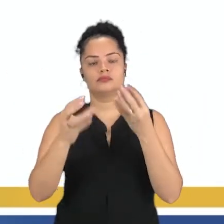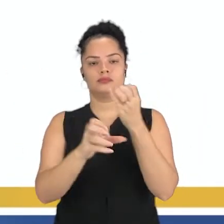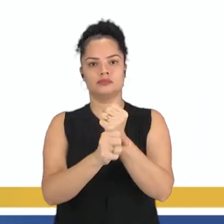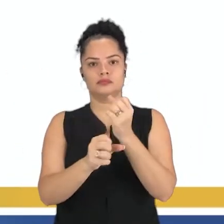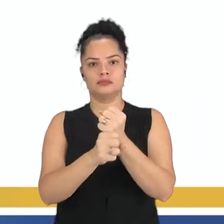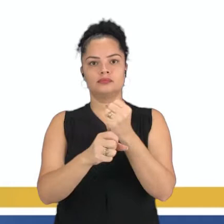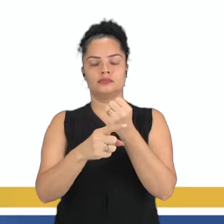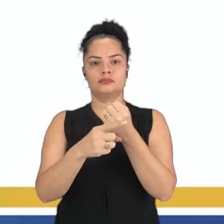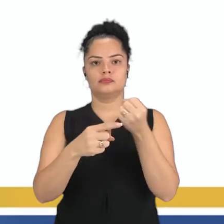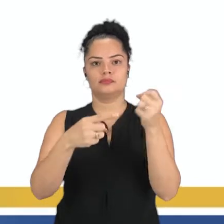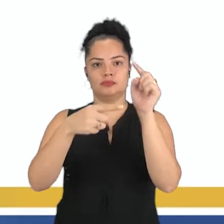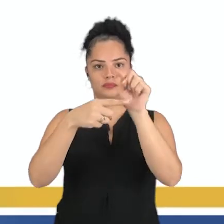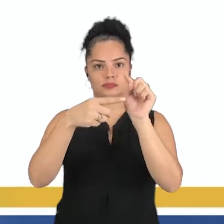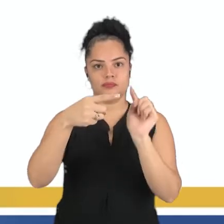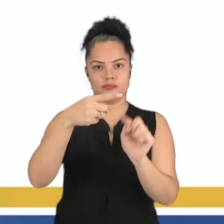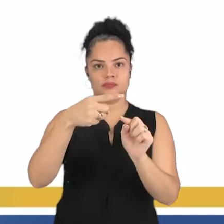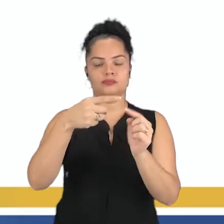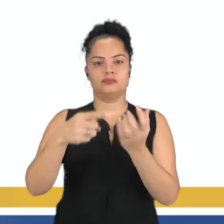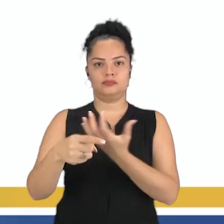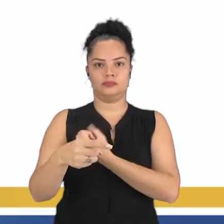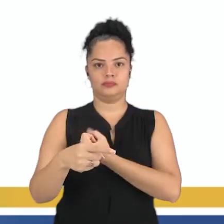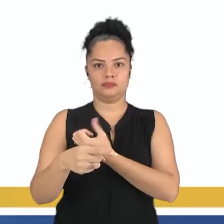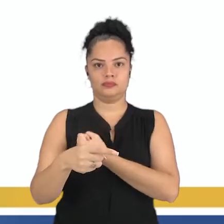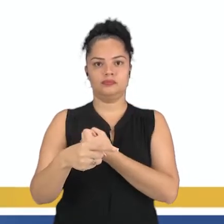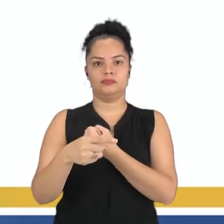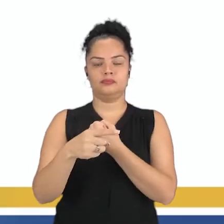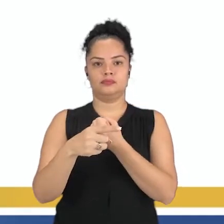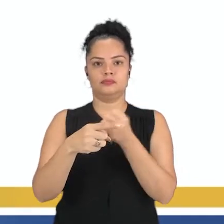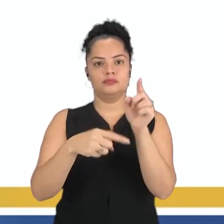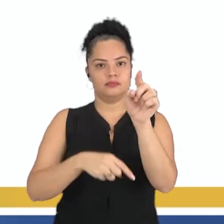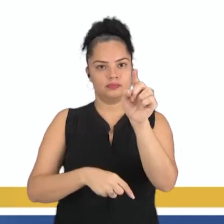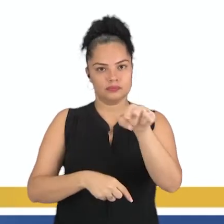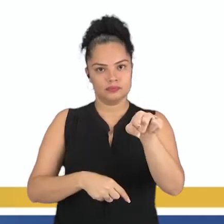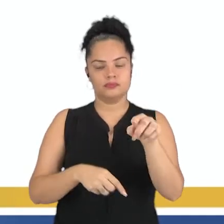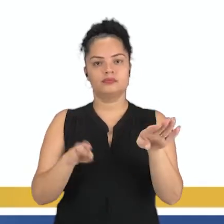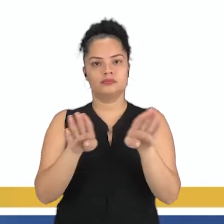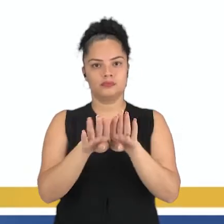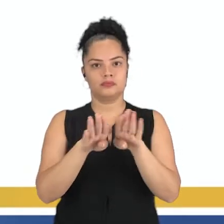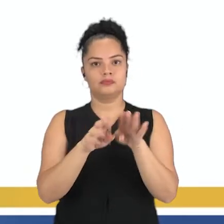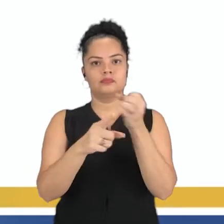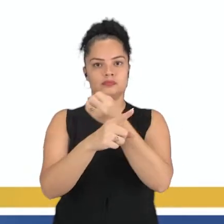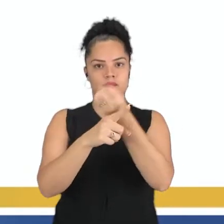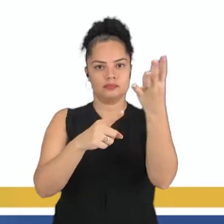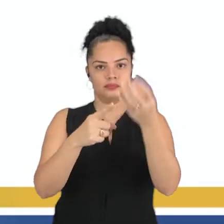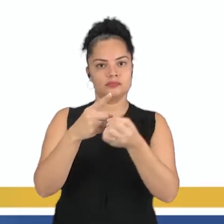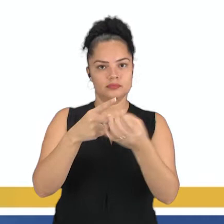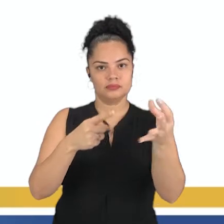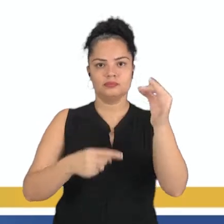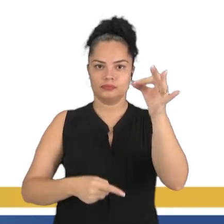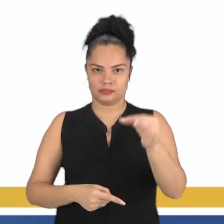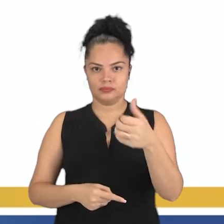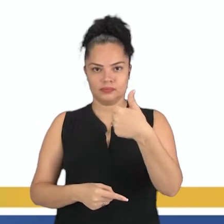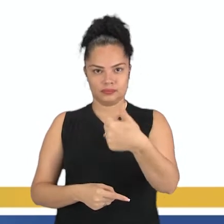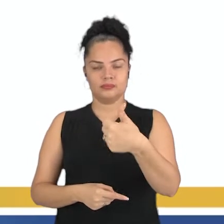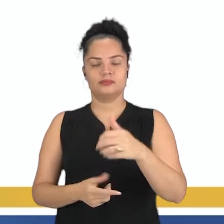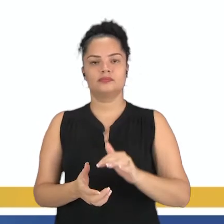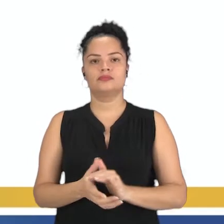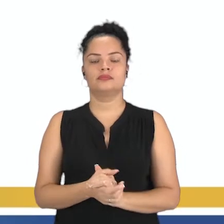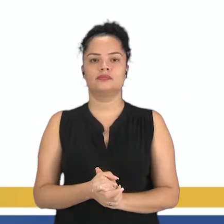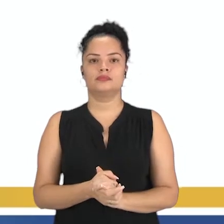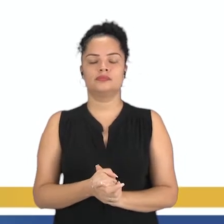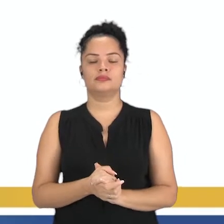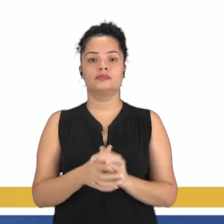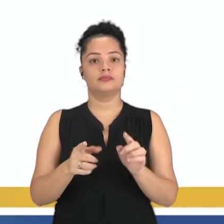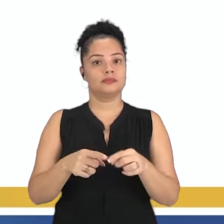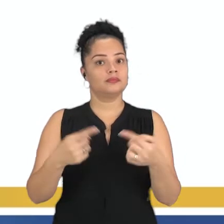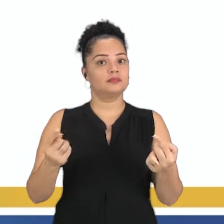dividir números racionais na forma fracionária, mas também na forma de decimais exatos, certinho?